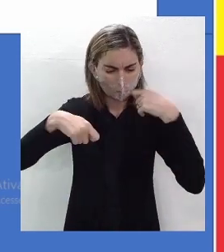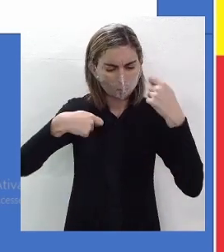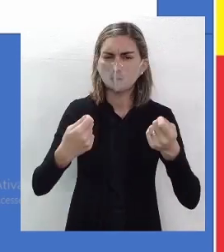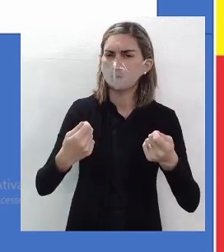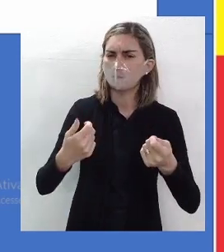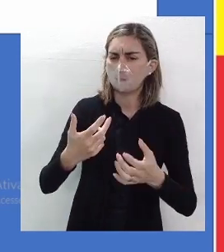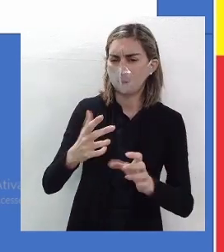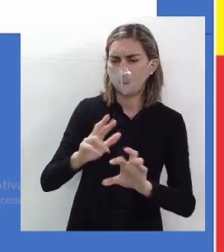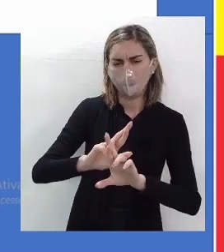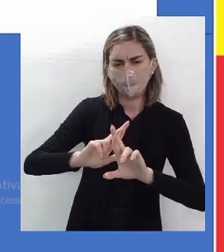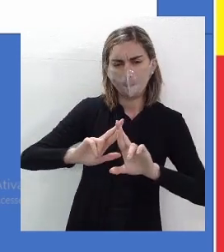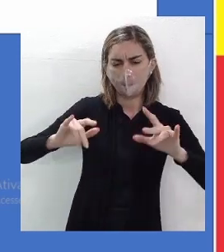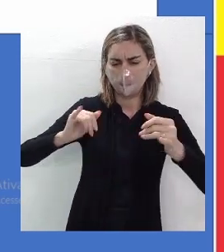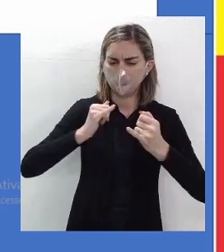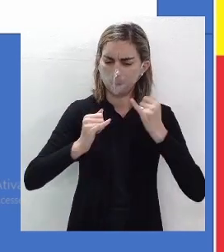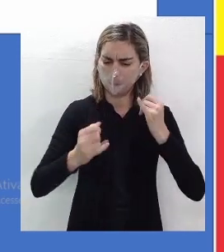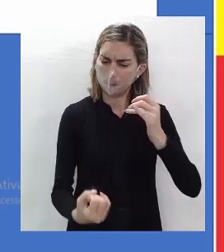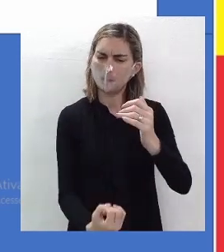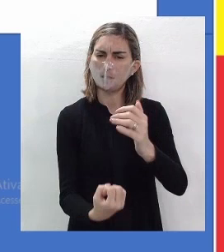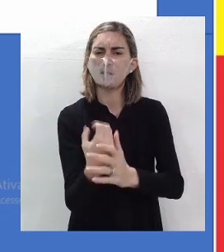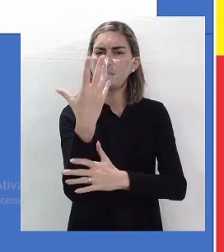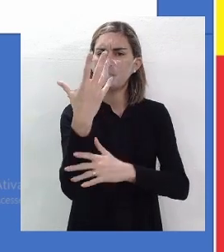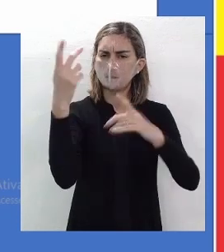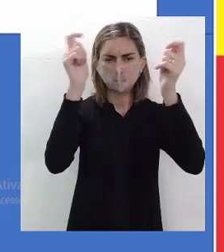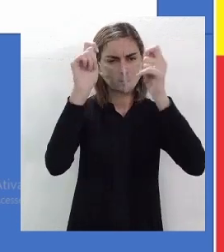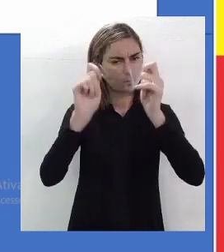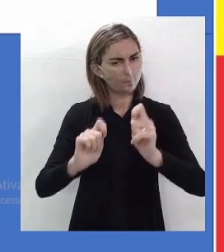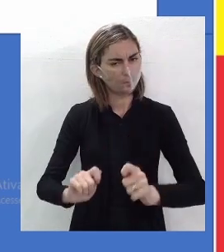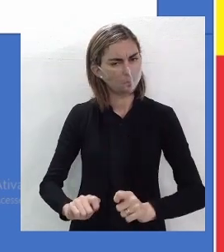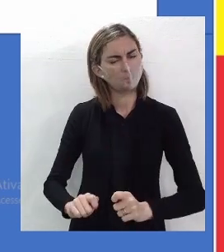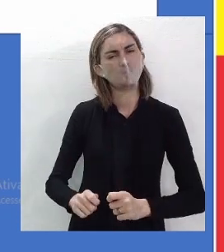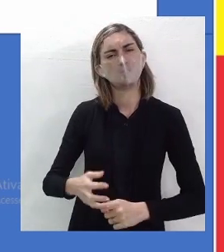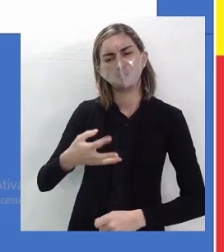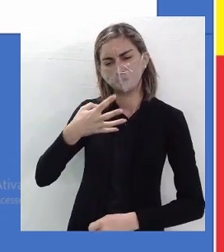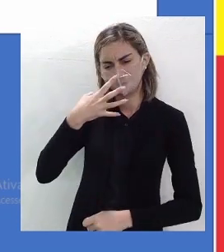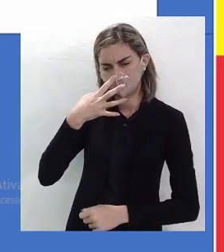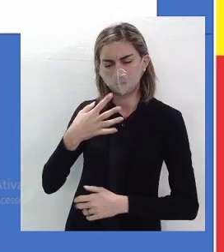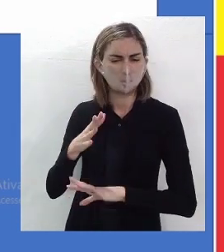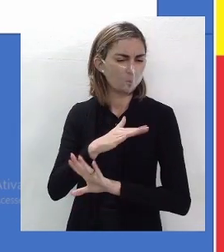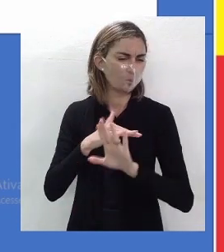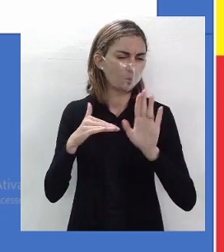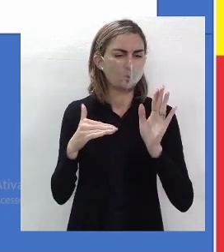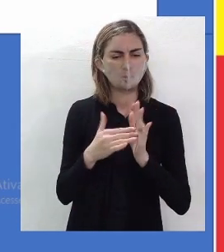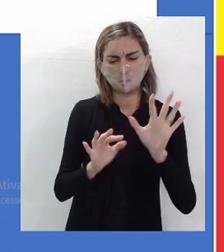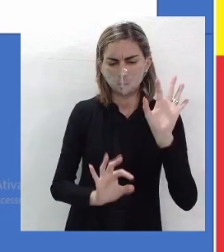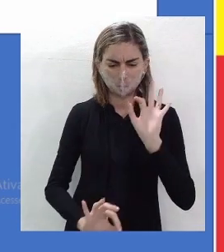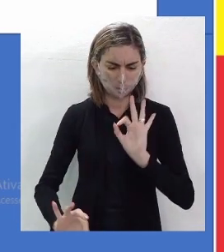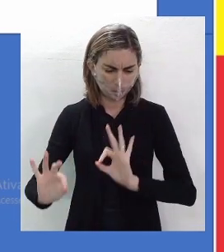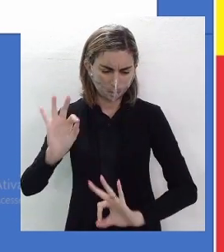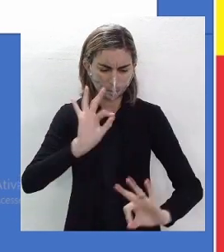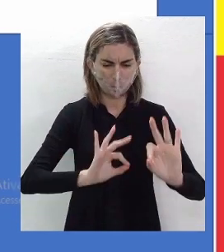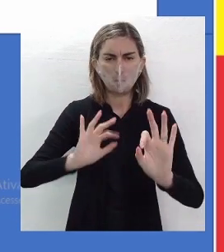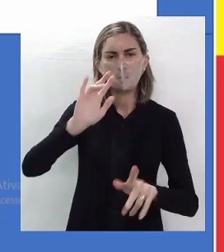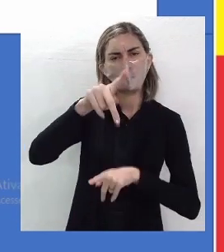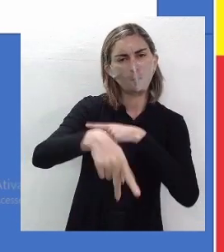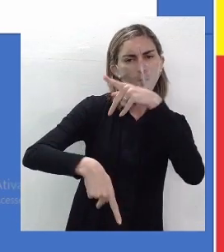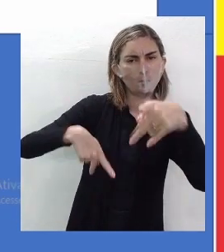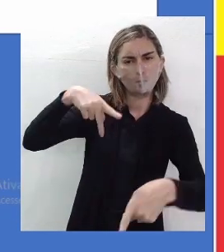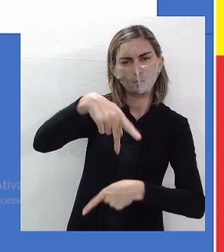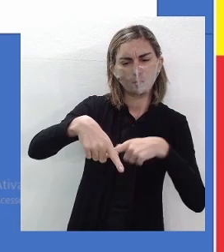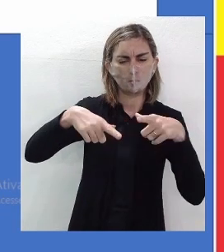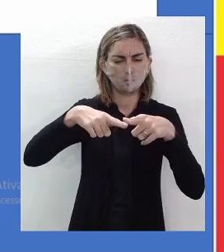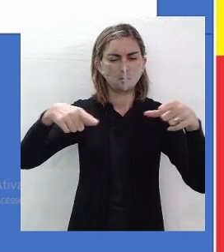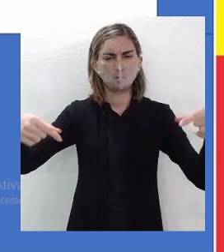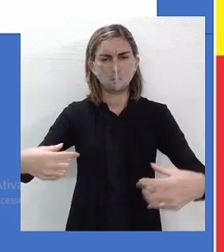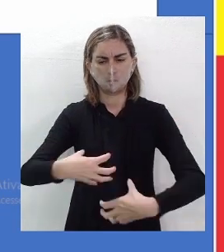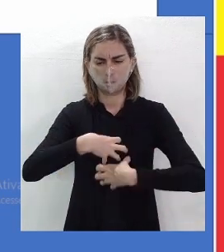parece criação dos seus grandes artistas. todo esse jeito que o povo japonês tem de